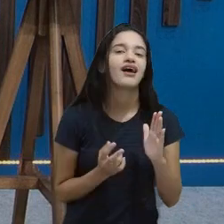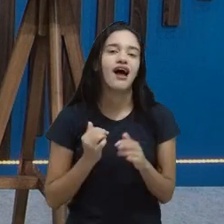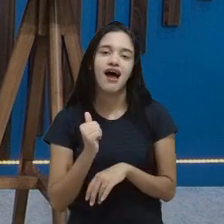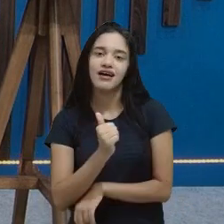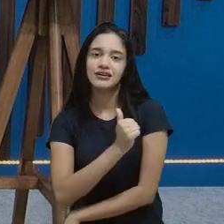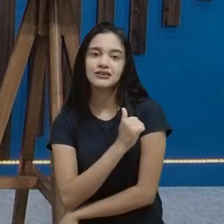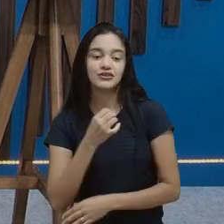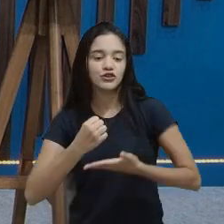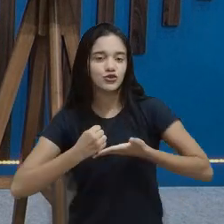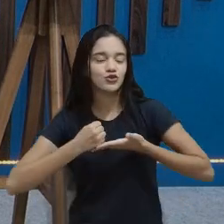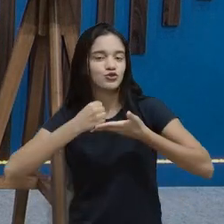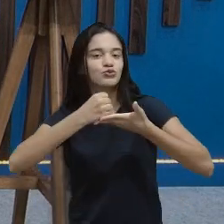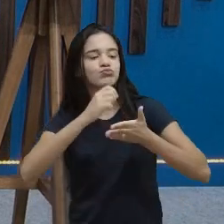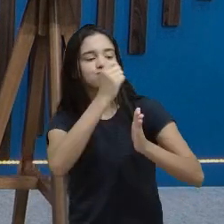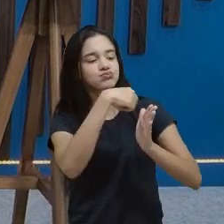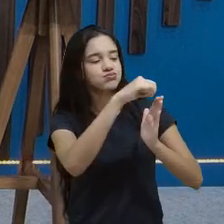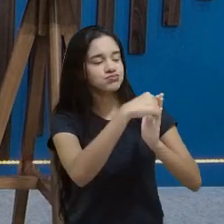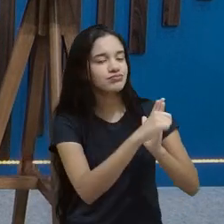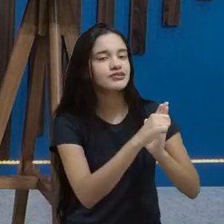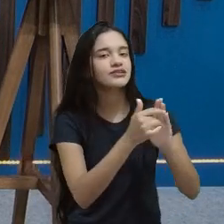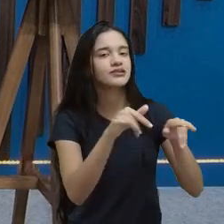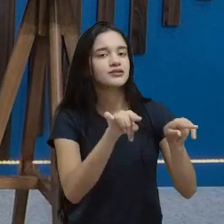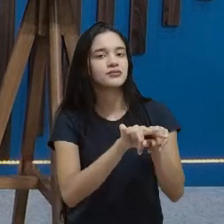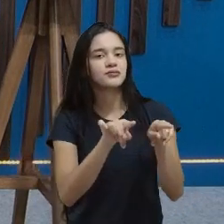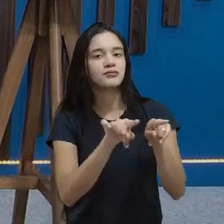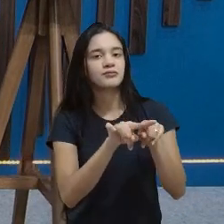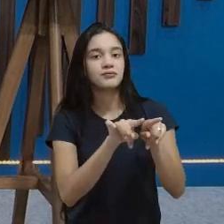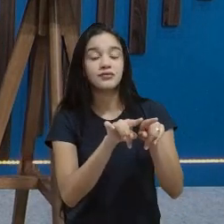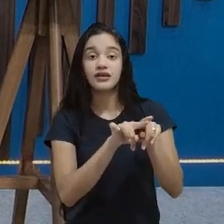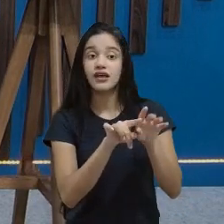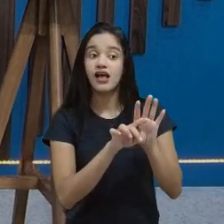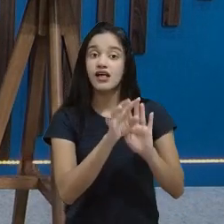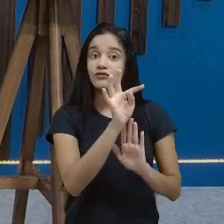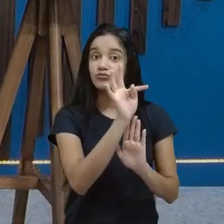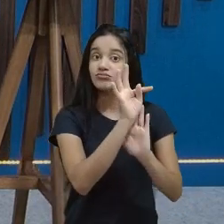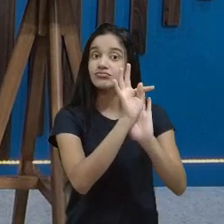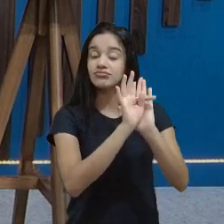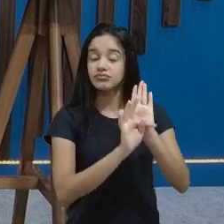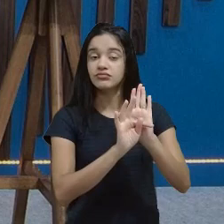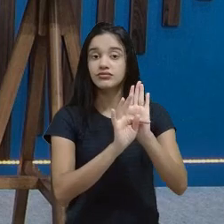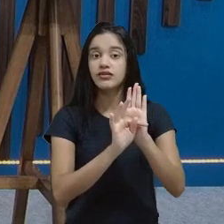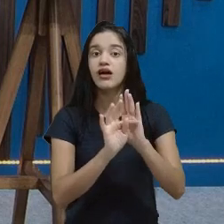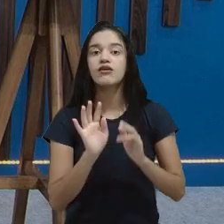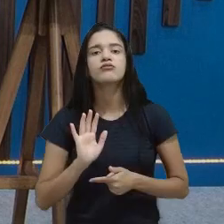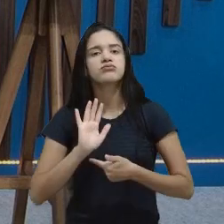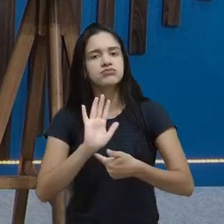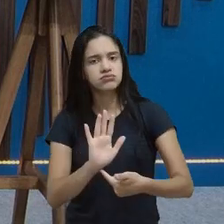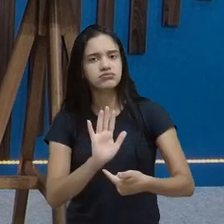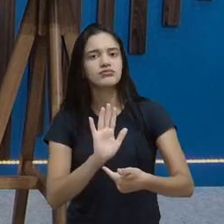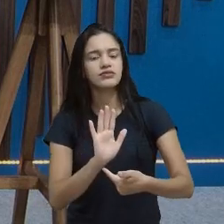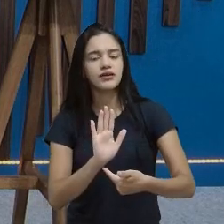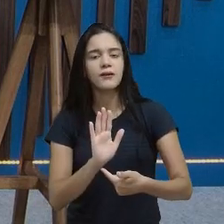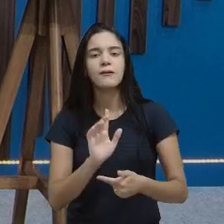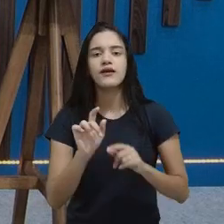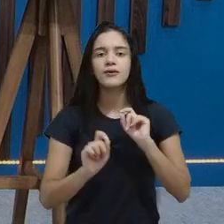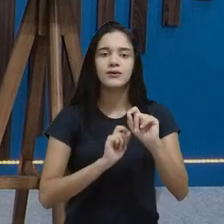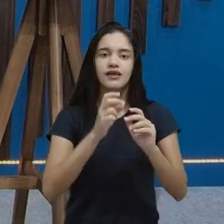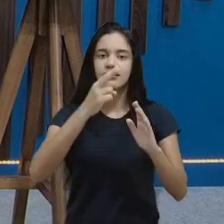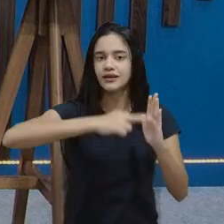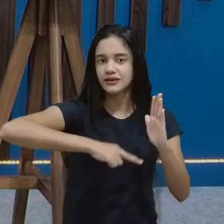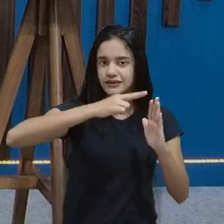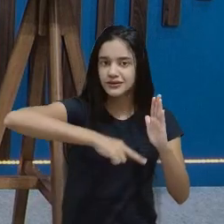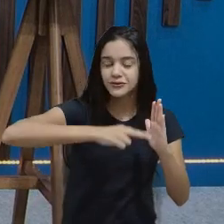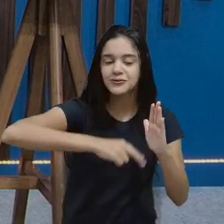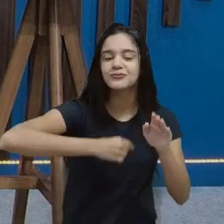escrita, ajuda na interpretação textual. Então, vamos começar a colocar esse eixo, né, da leitura